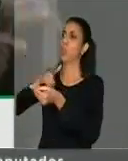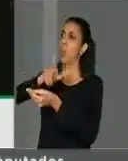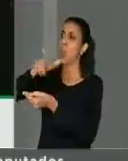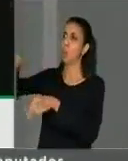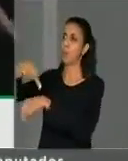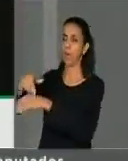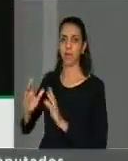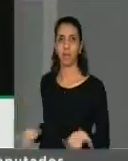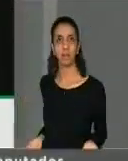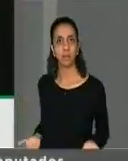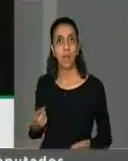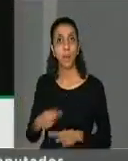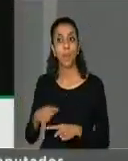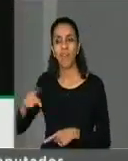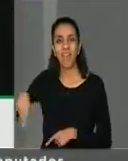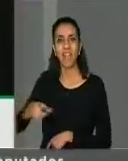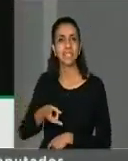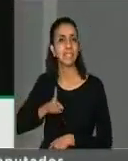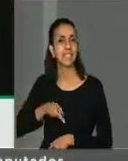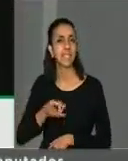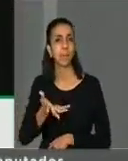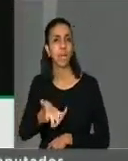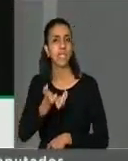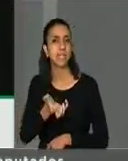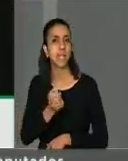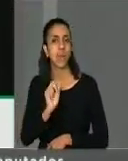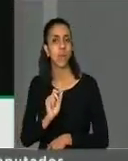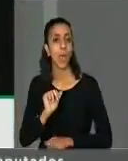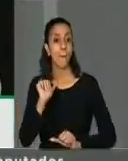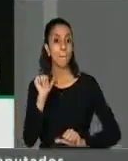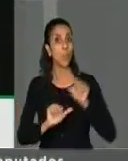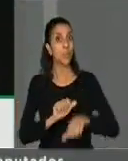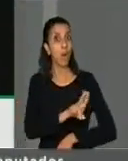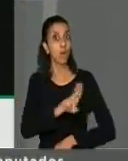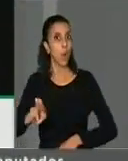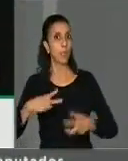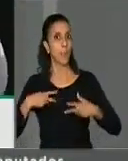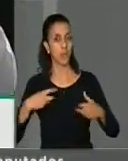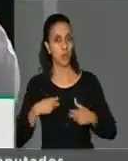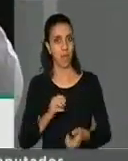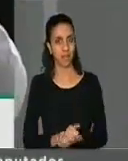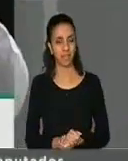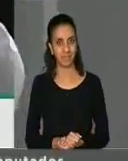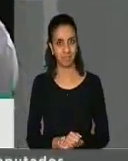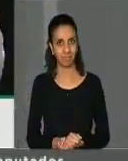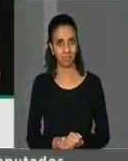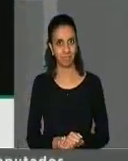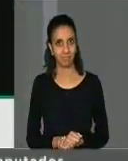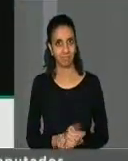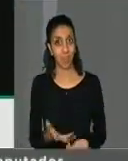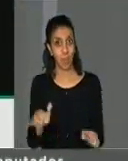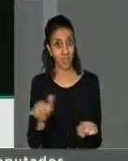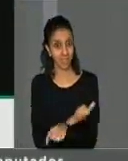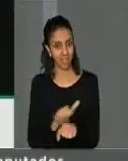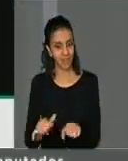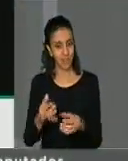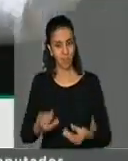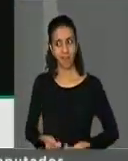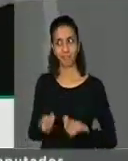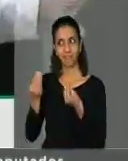eles sempre quiseram até mudar o nome da Petrobras para poder